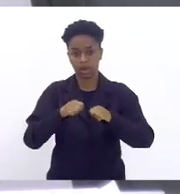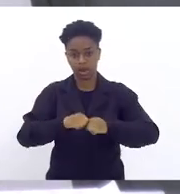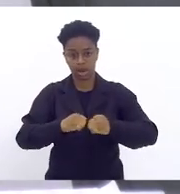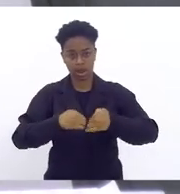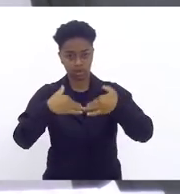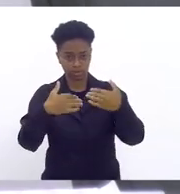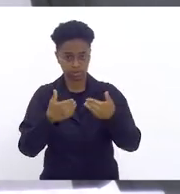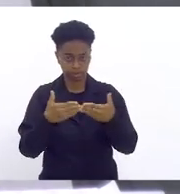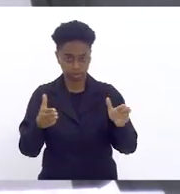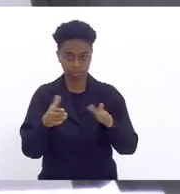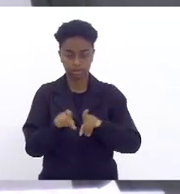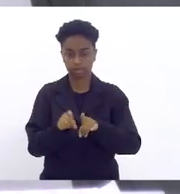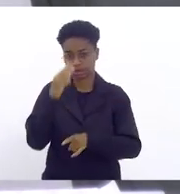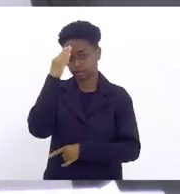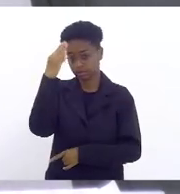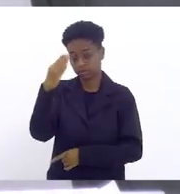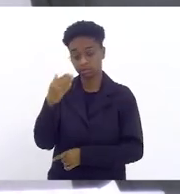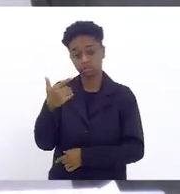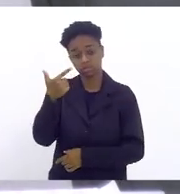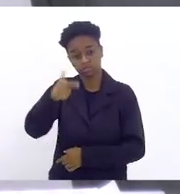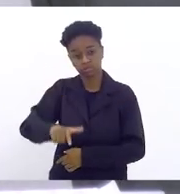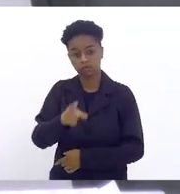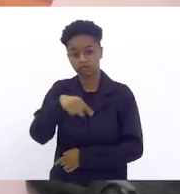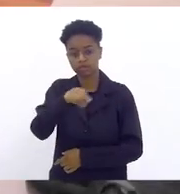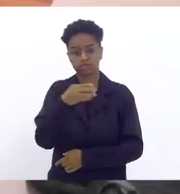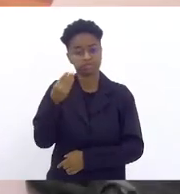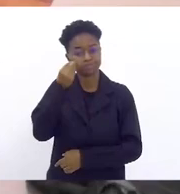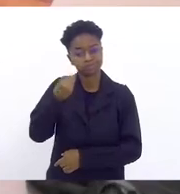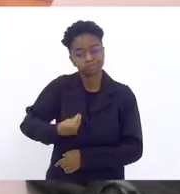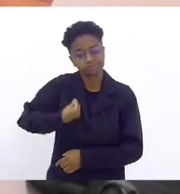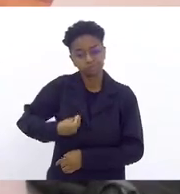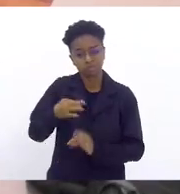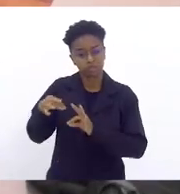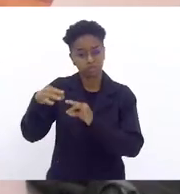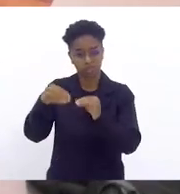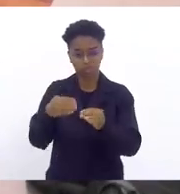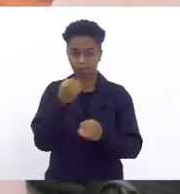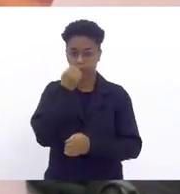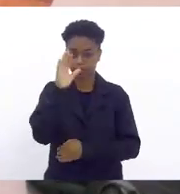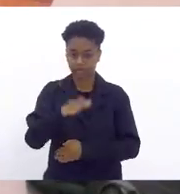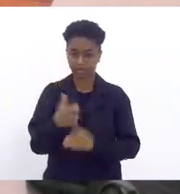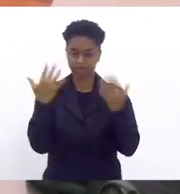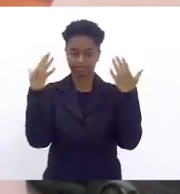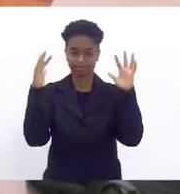agradeço mais uma vez a presença de todos e todos uma boa tarde